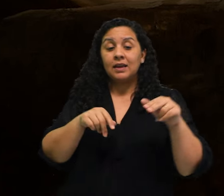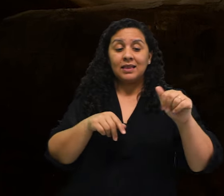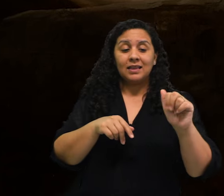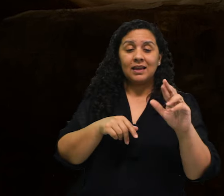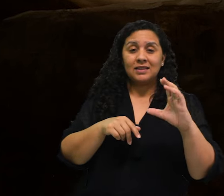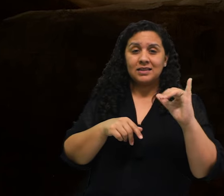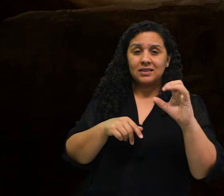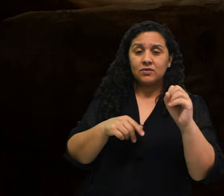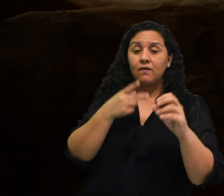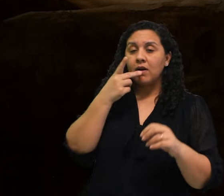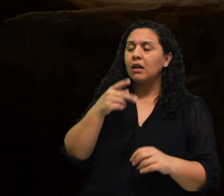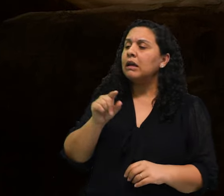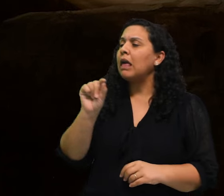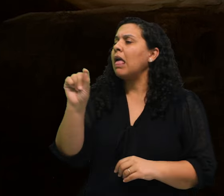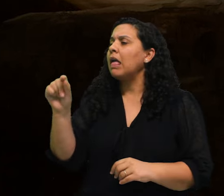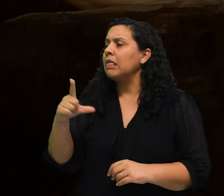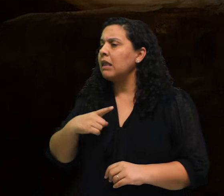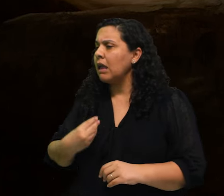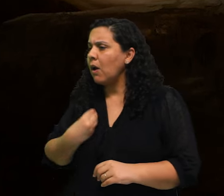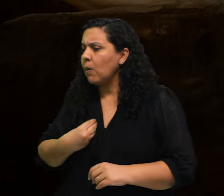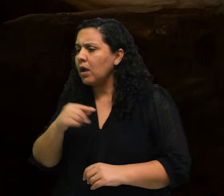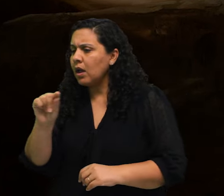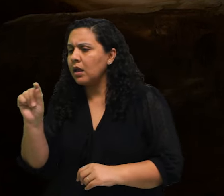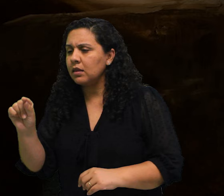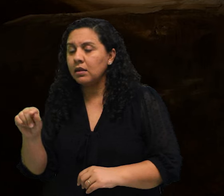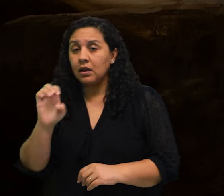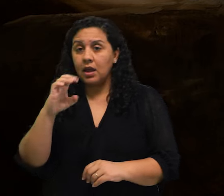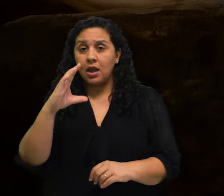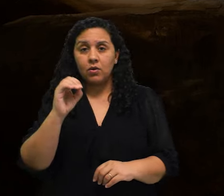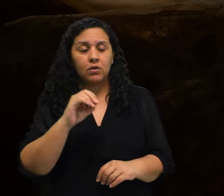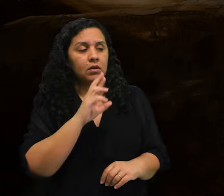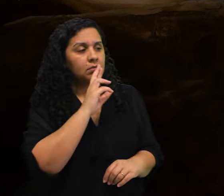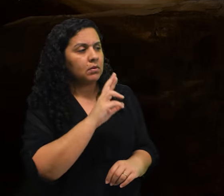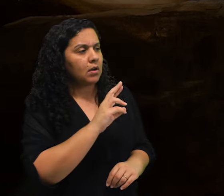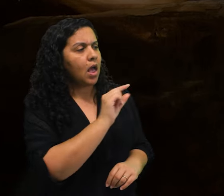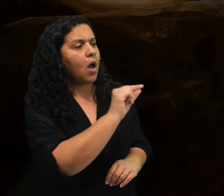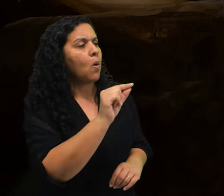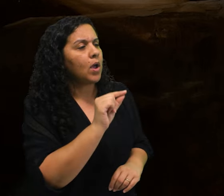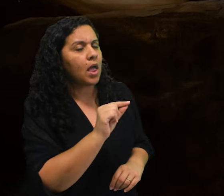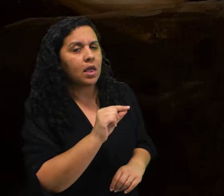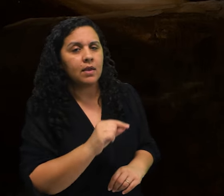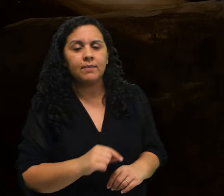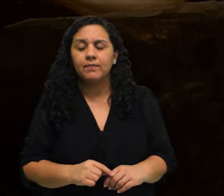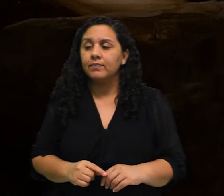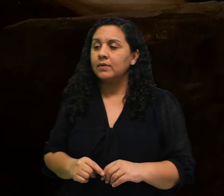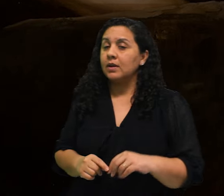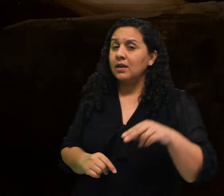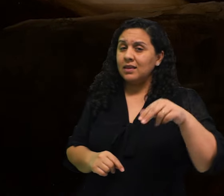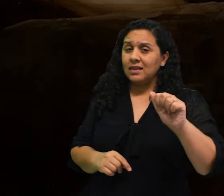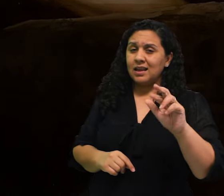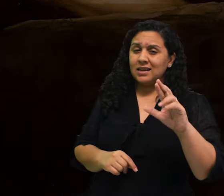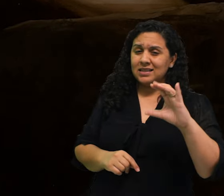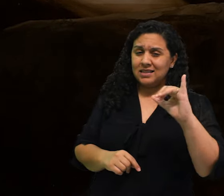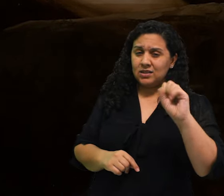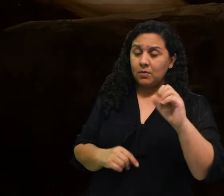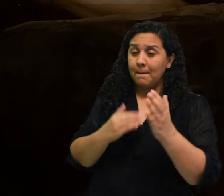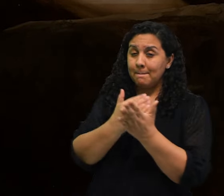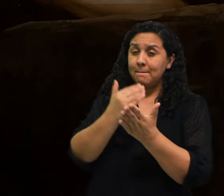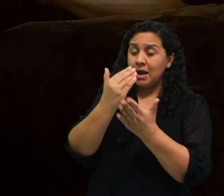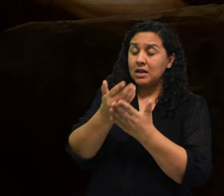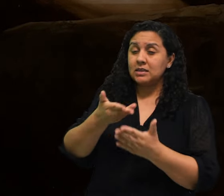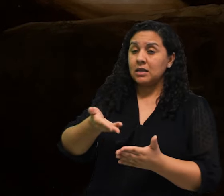Narciso diz: tem alguém aí? Eco responde: alguém aí? Narciso mais